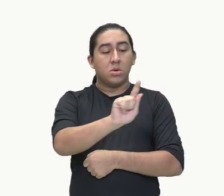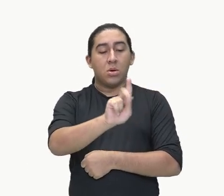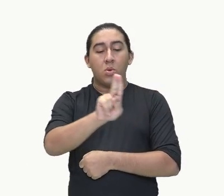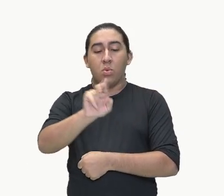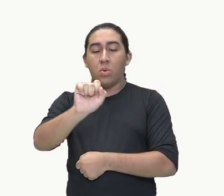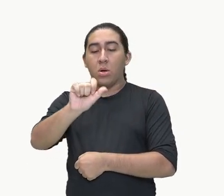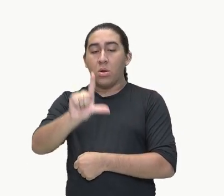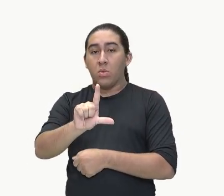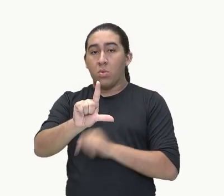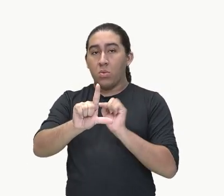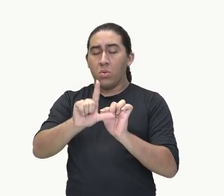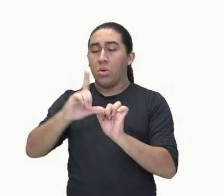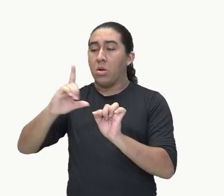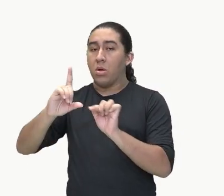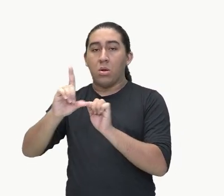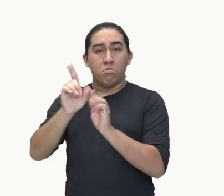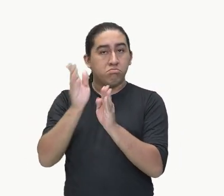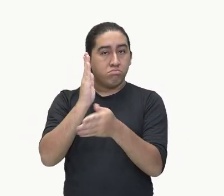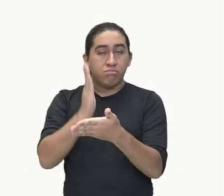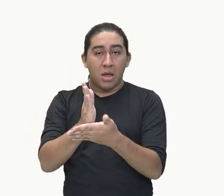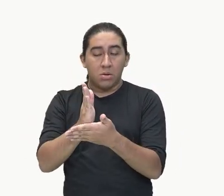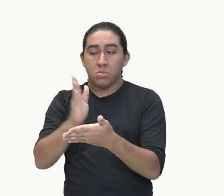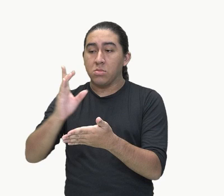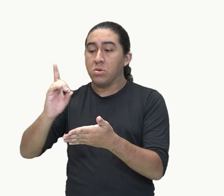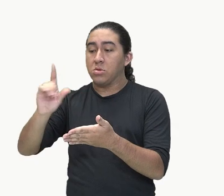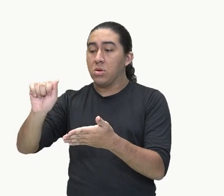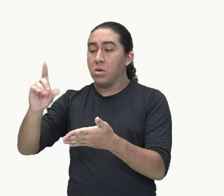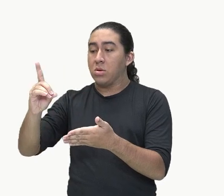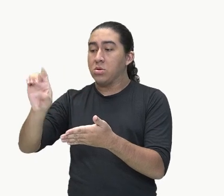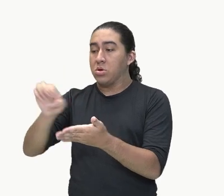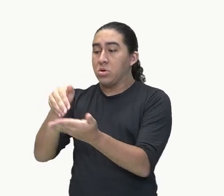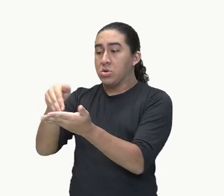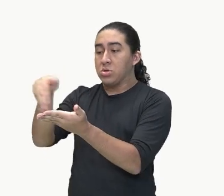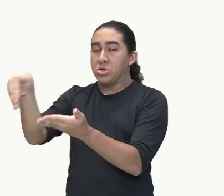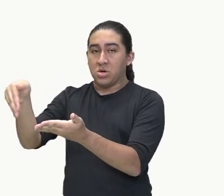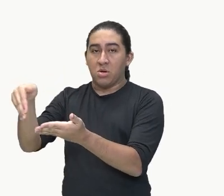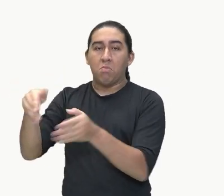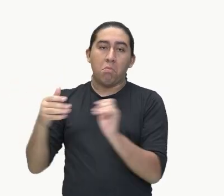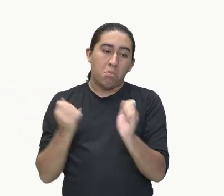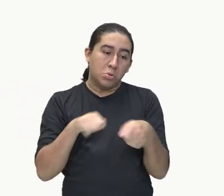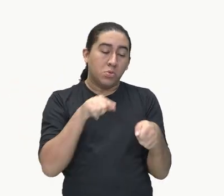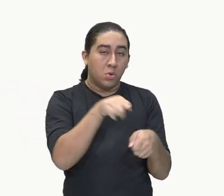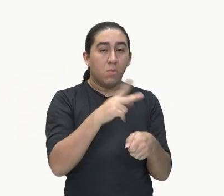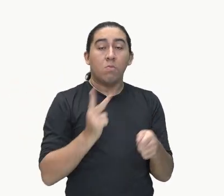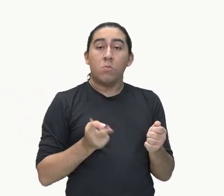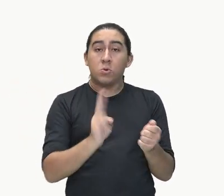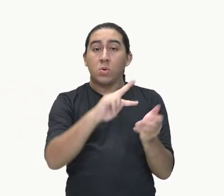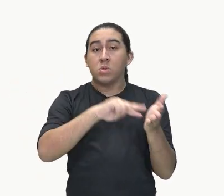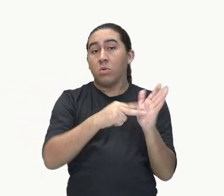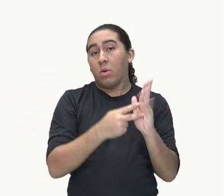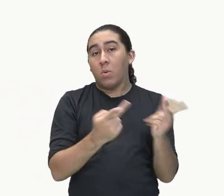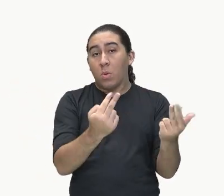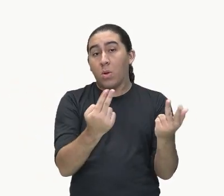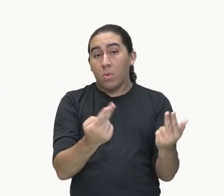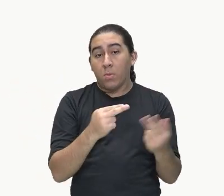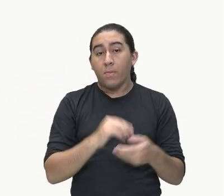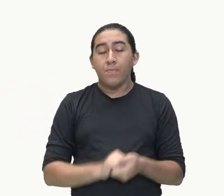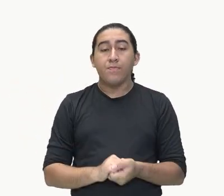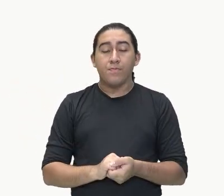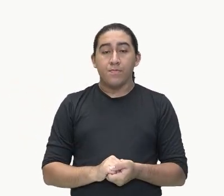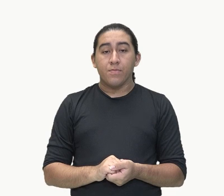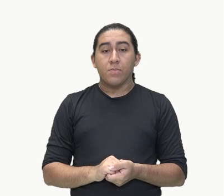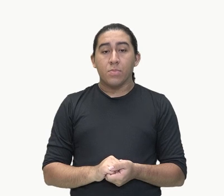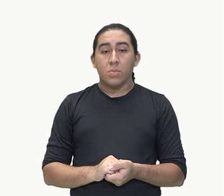é sempre o que vem depois do radical, tá? E desigual, né? Pelo menos uma forma aqui, as